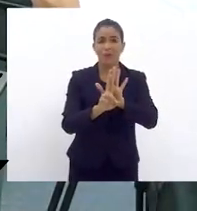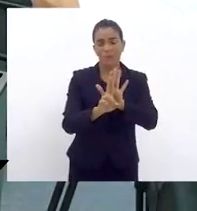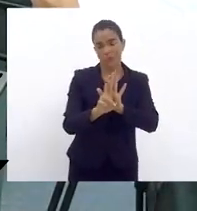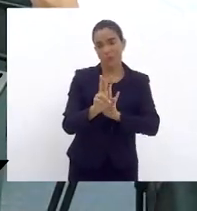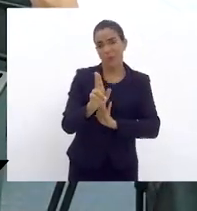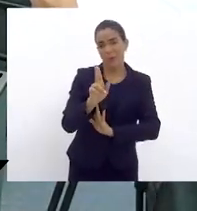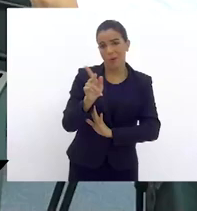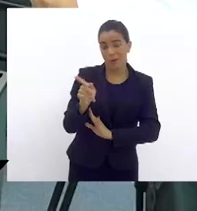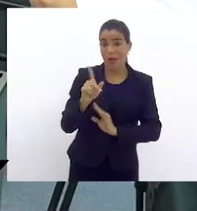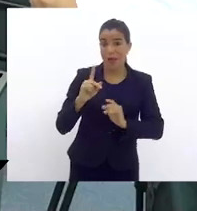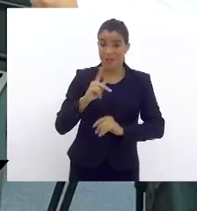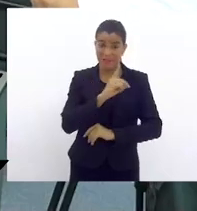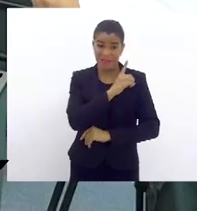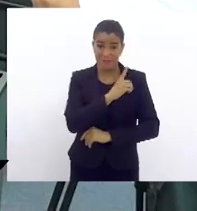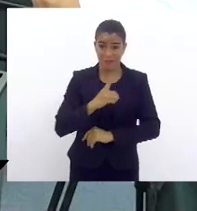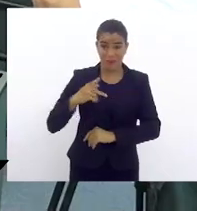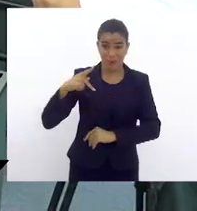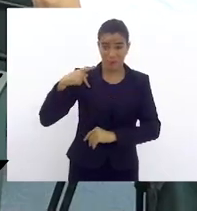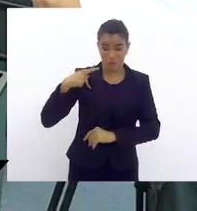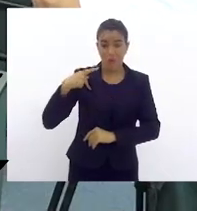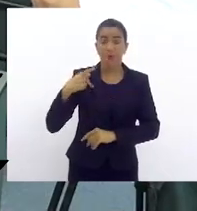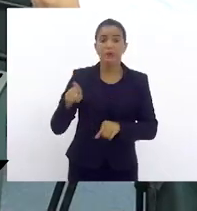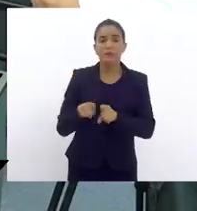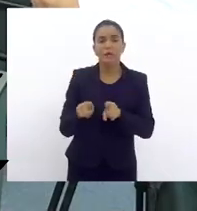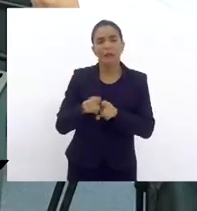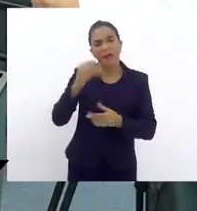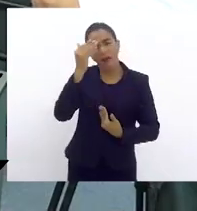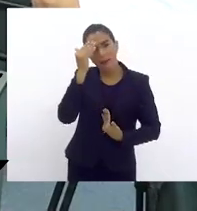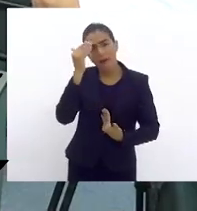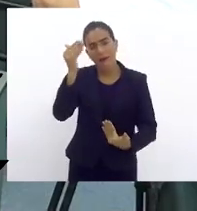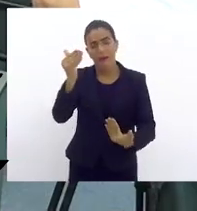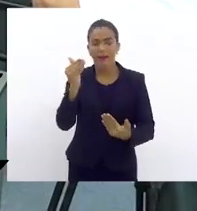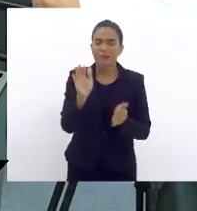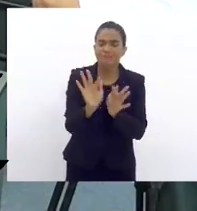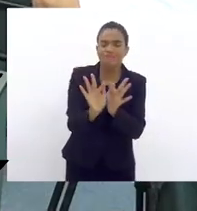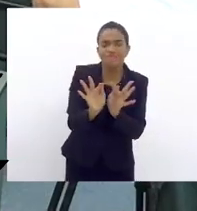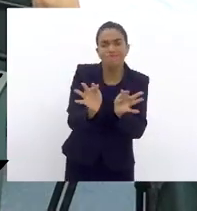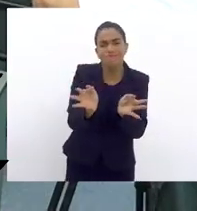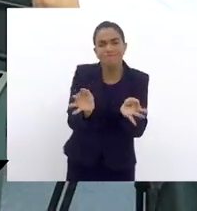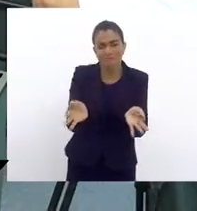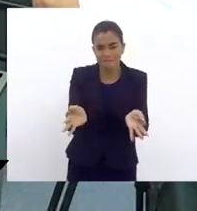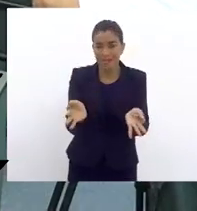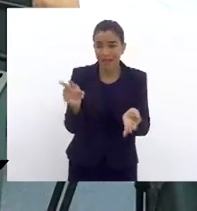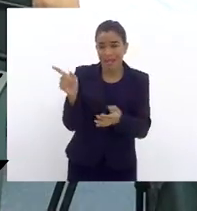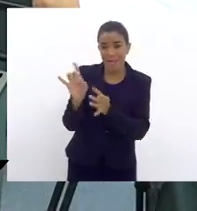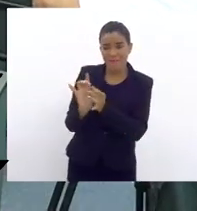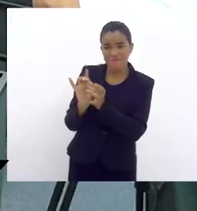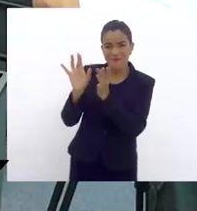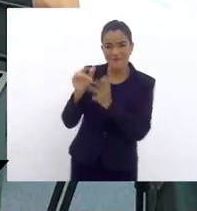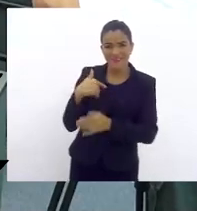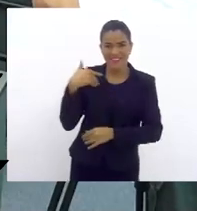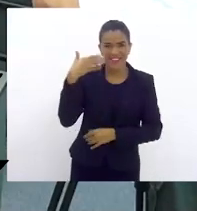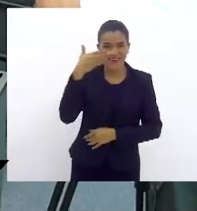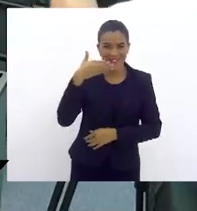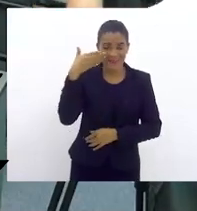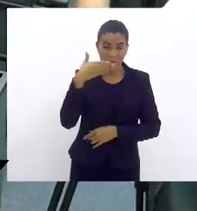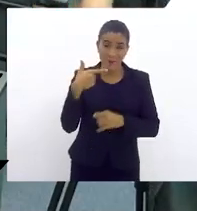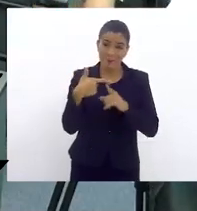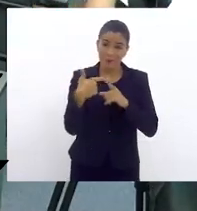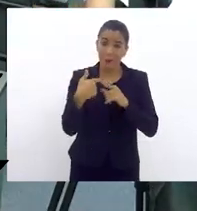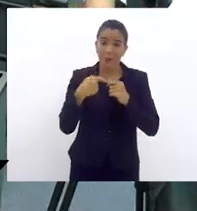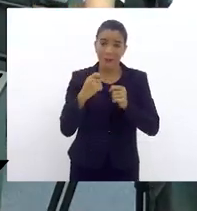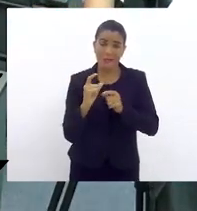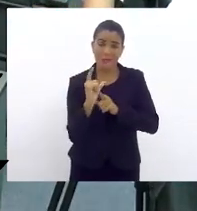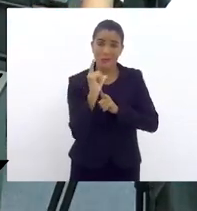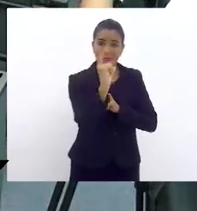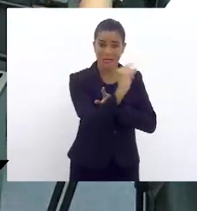para que Defensoria Pública tivesse presente e agradecer a delicadeza dele deixar eu fazer minha saudação antes porque realmente eu vou precisar me